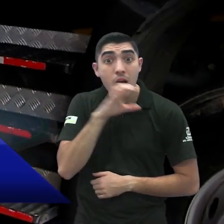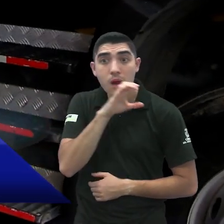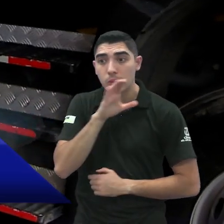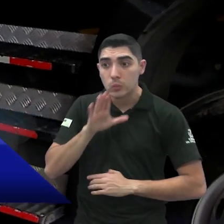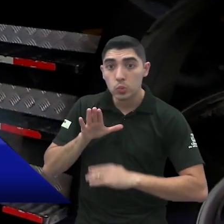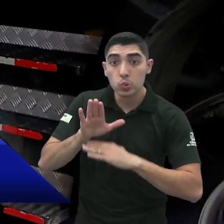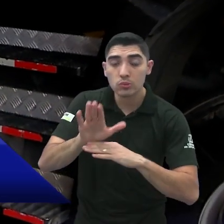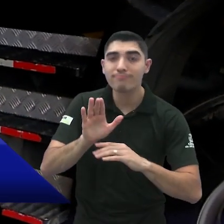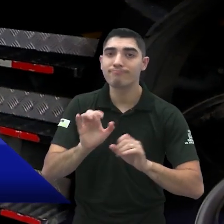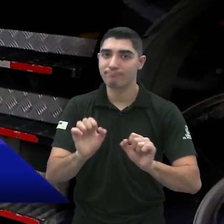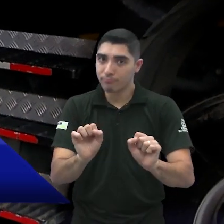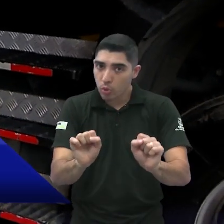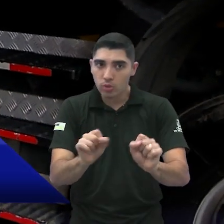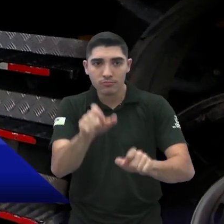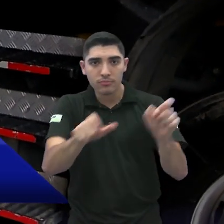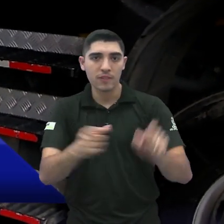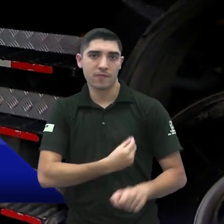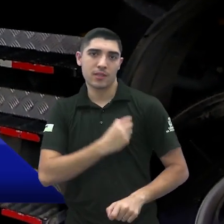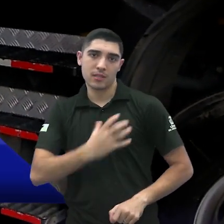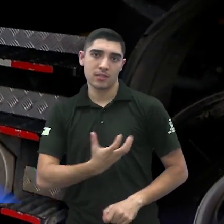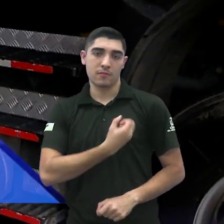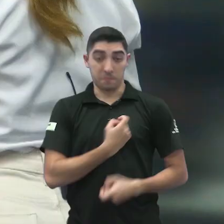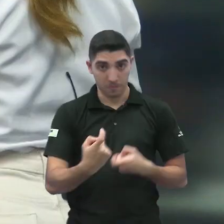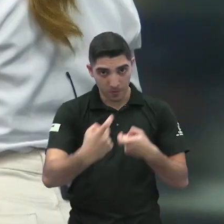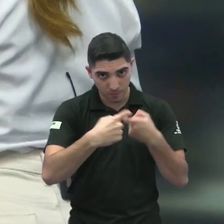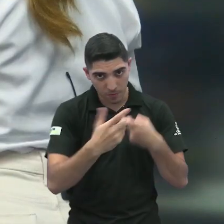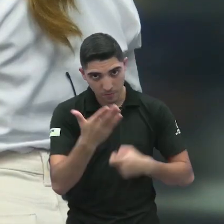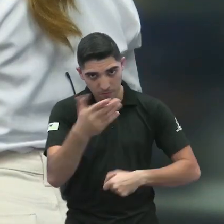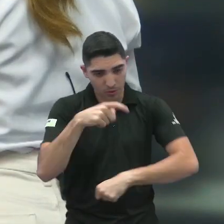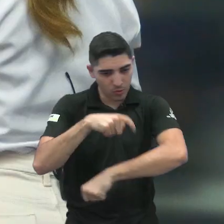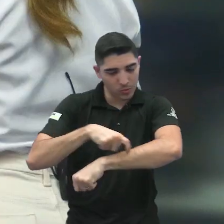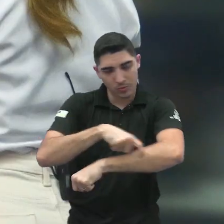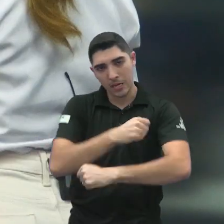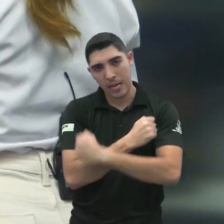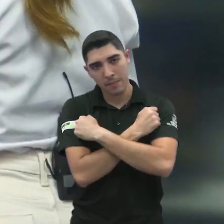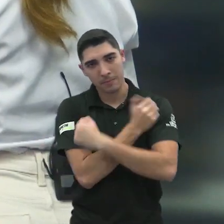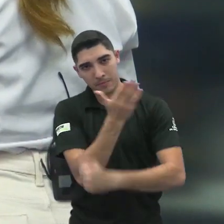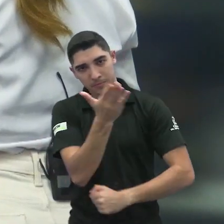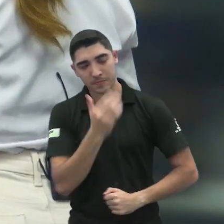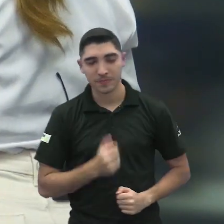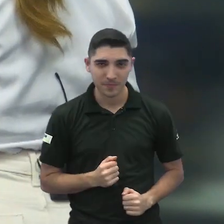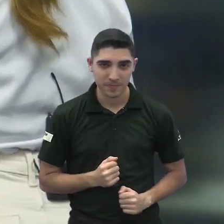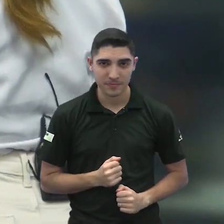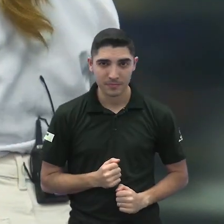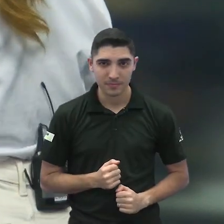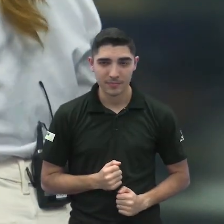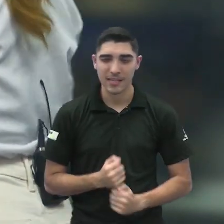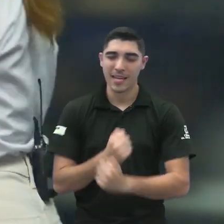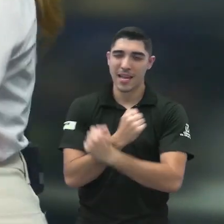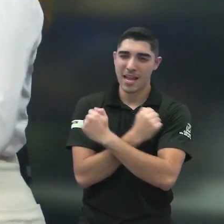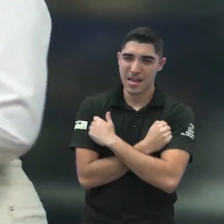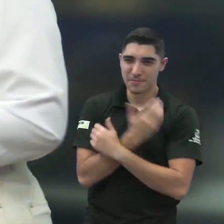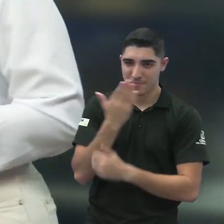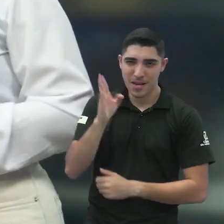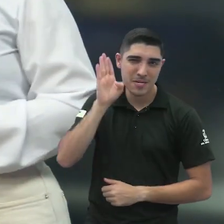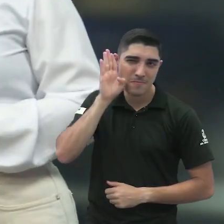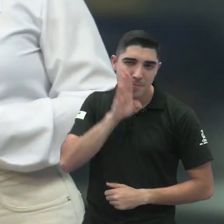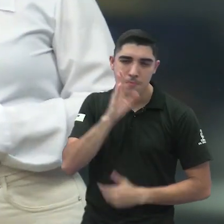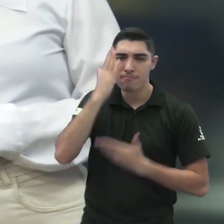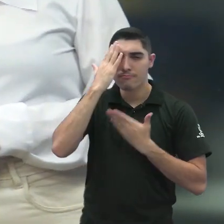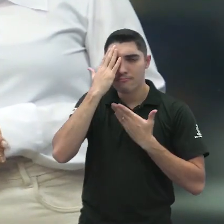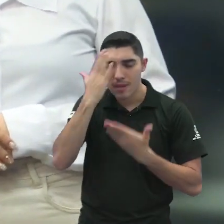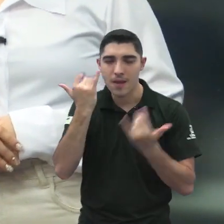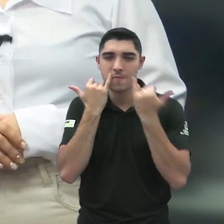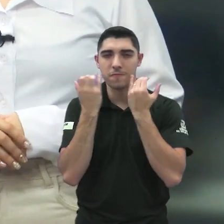primeiros socorros, porque podem sim salvar vidas. Júlia, devolvo ao estúdio, forte abraço. Abraço,